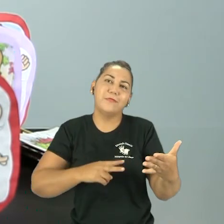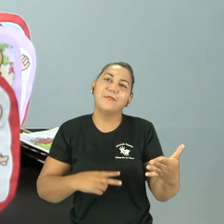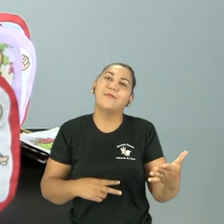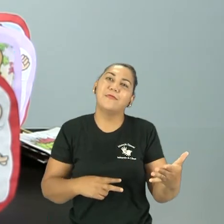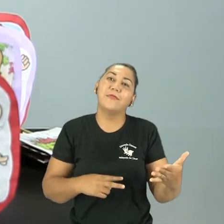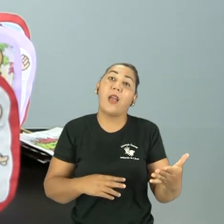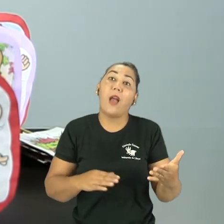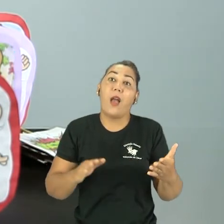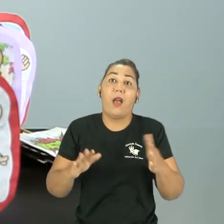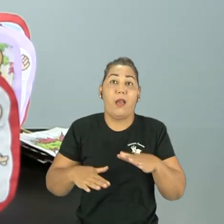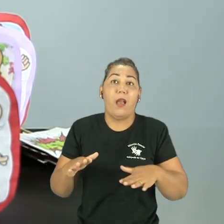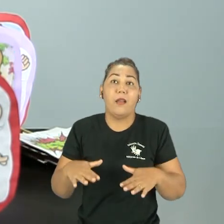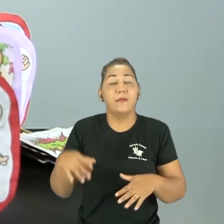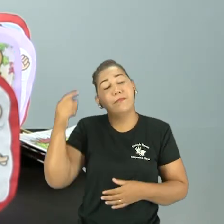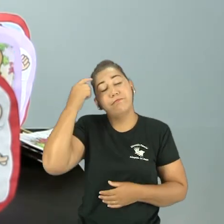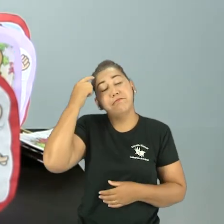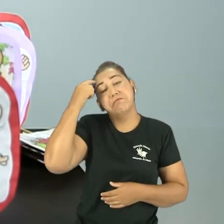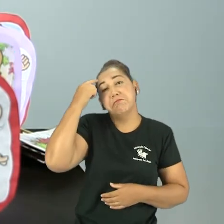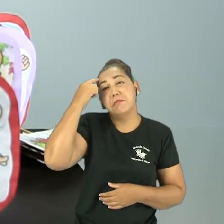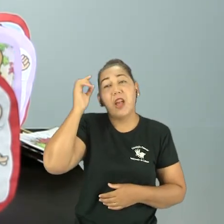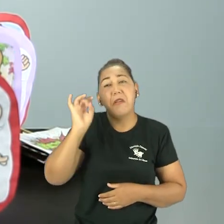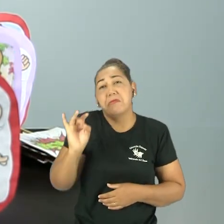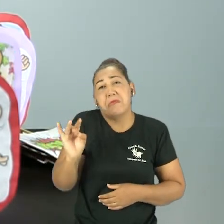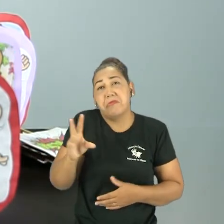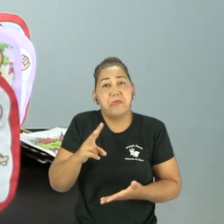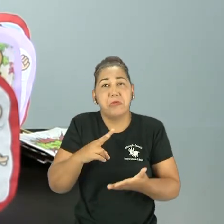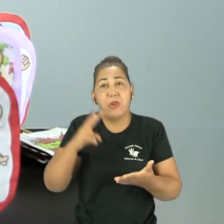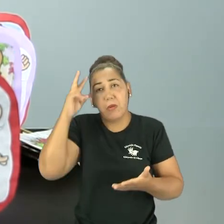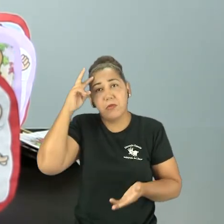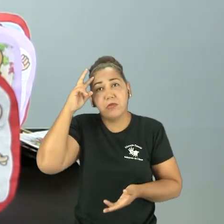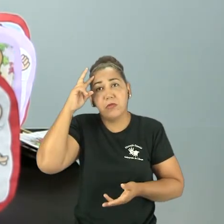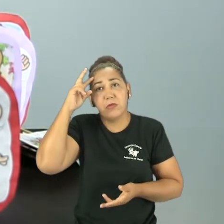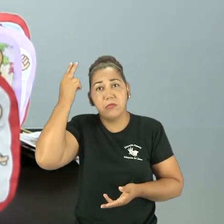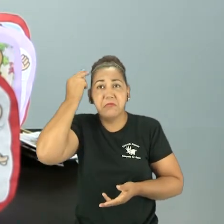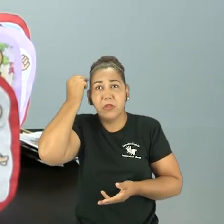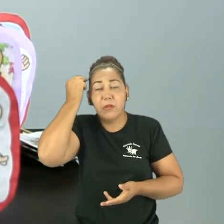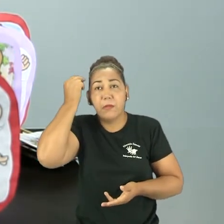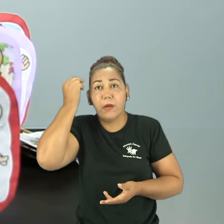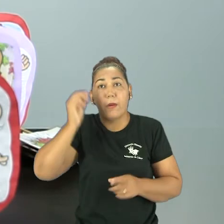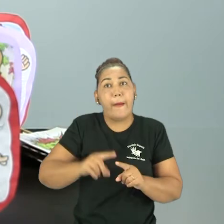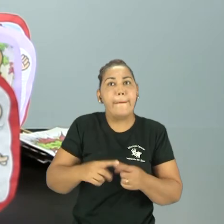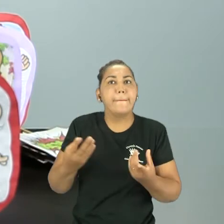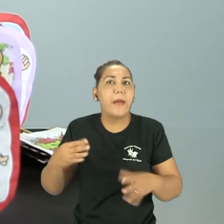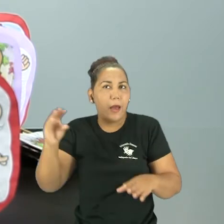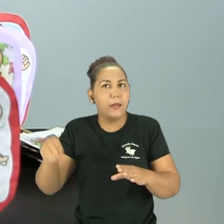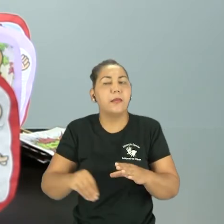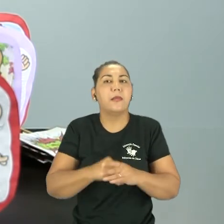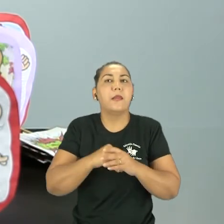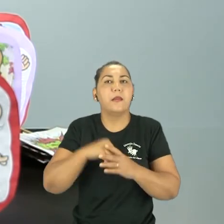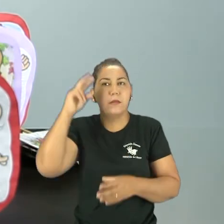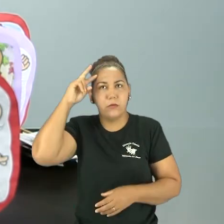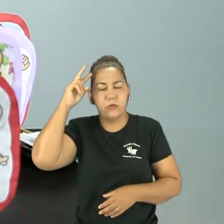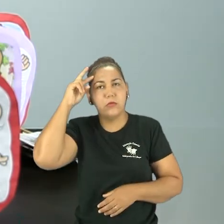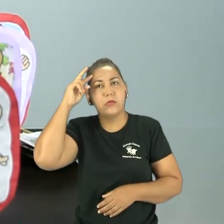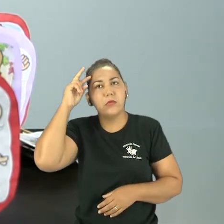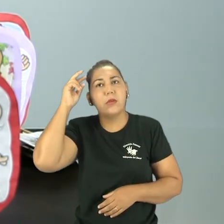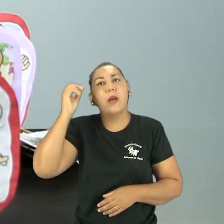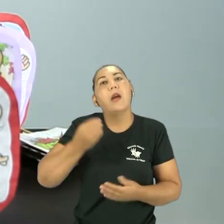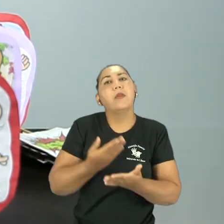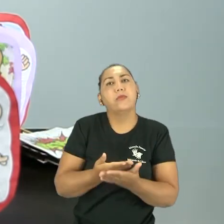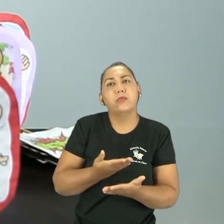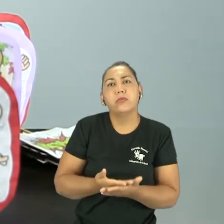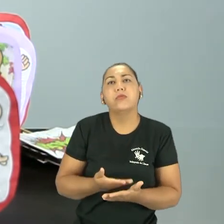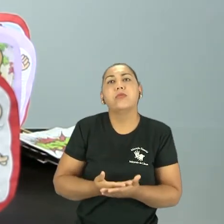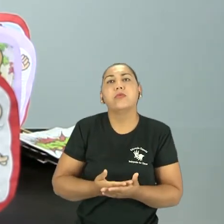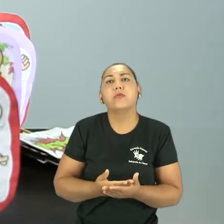e que às vezes a gente pensa que é só uma historinha comum. Dentro da história, a gente pode trabalhar